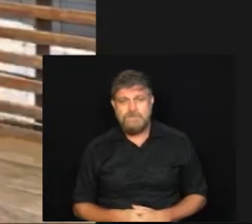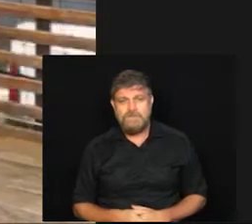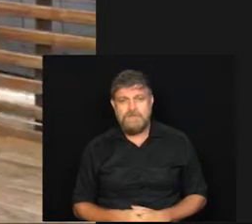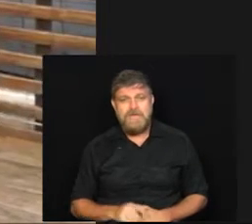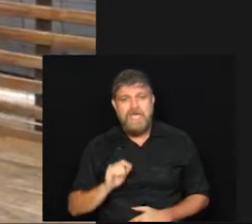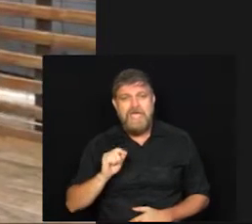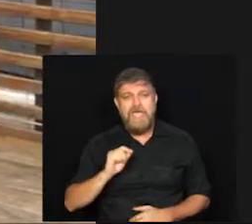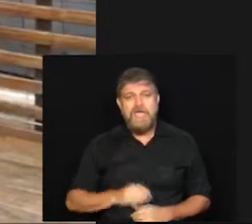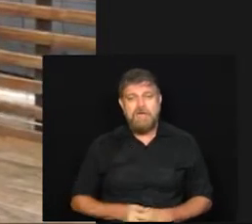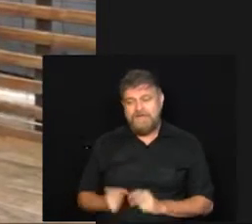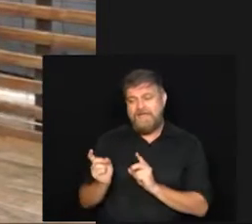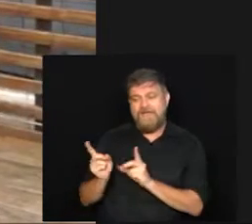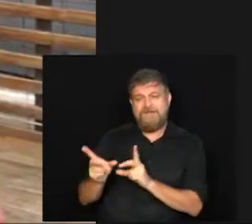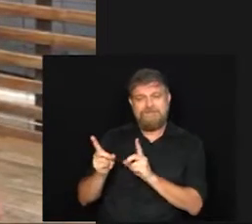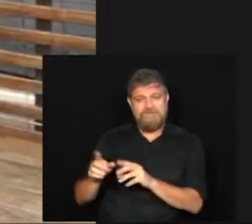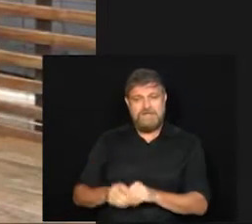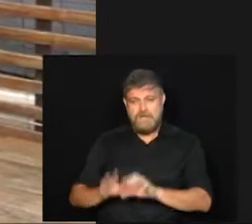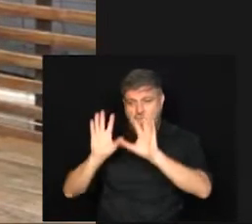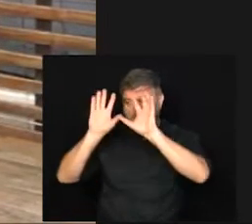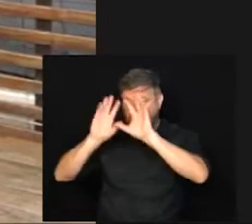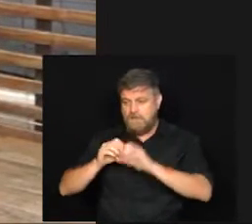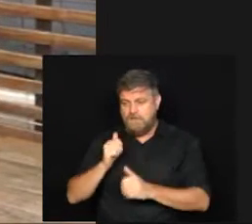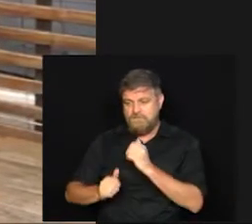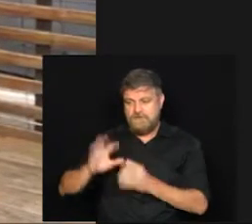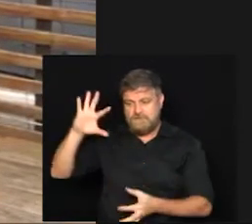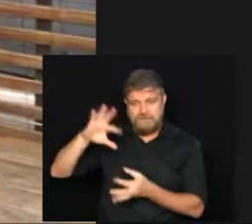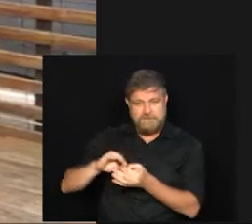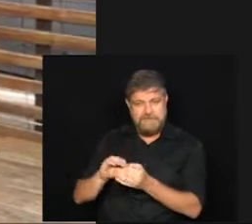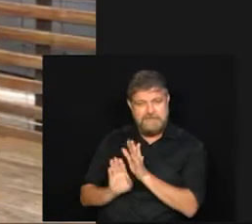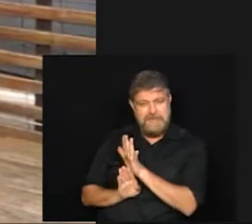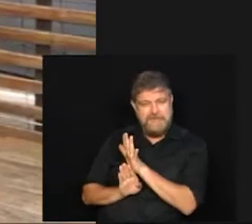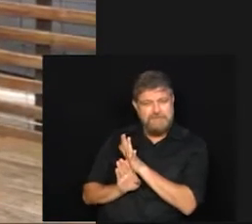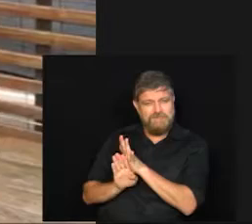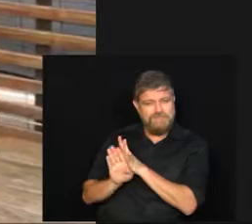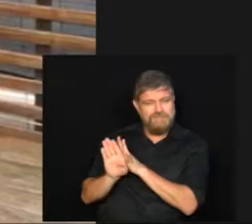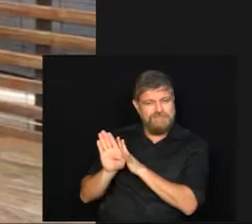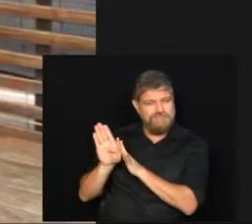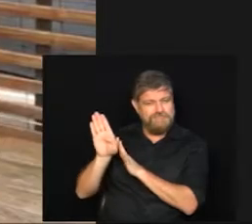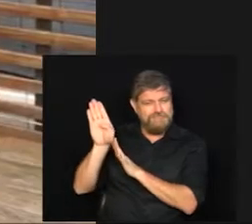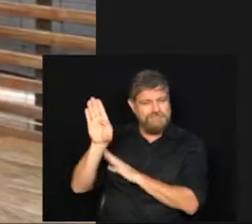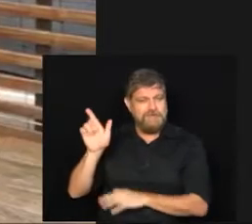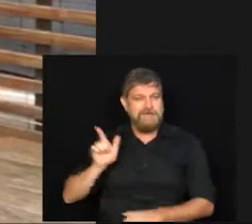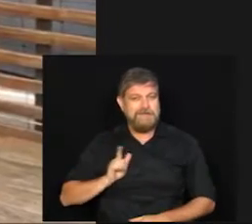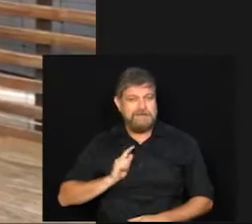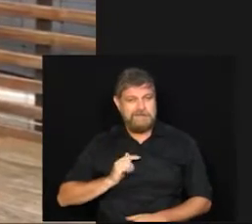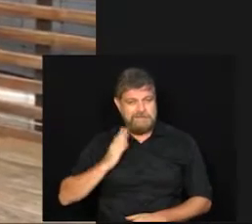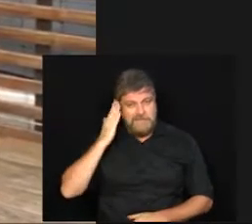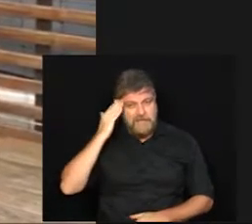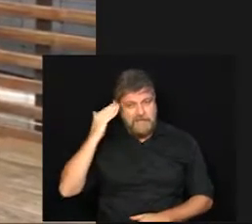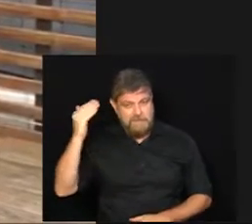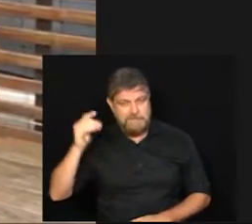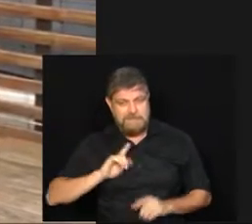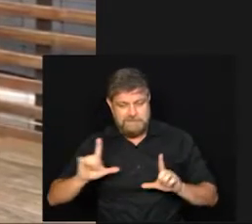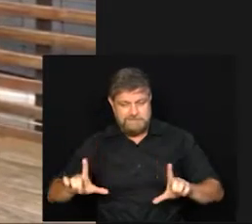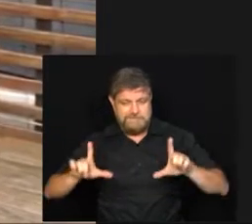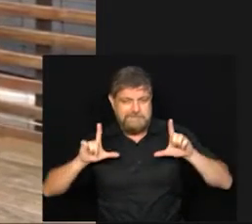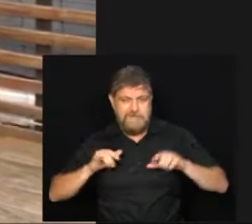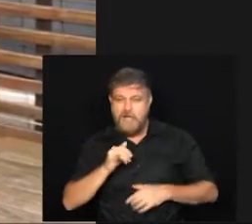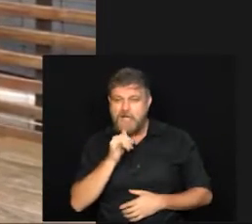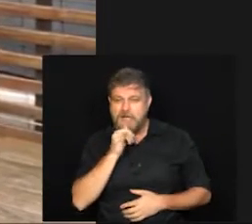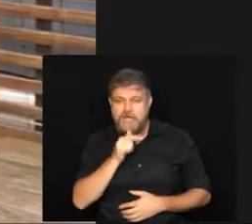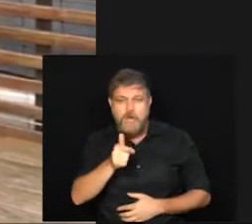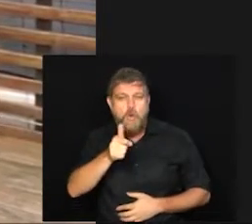né? O futebol está numa ascensão muito bacana, então acaba tendo uma visibilidade maior. Aí eu vou te dar um outro